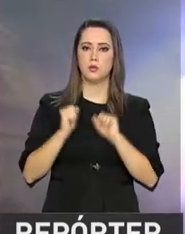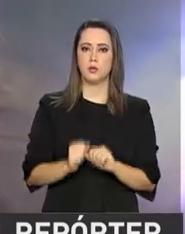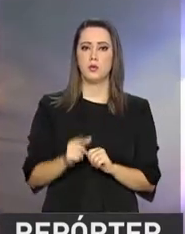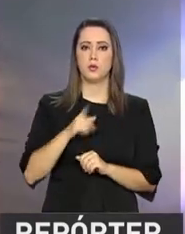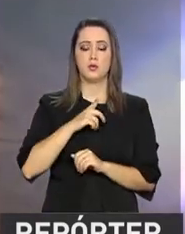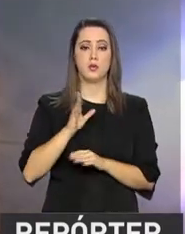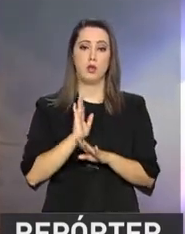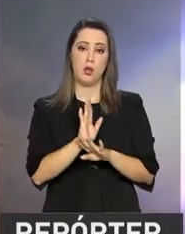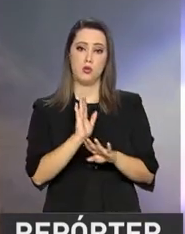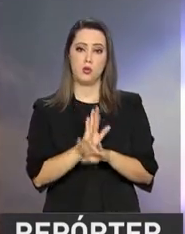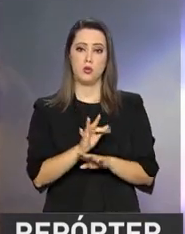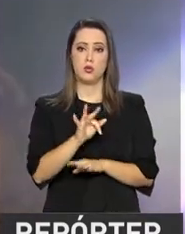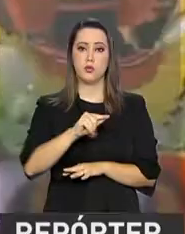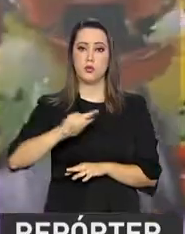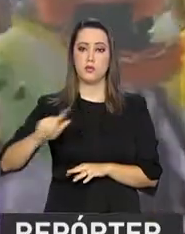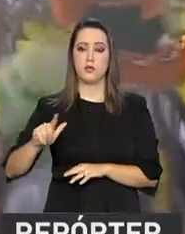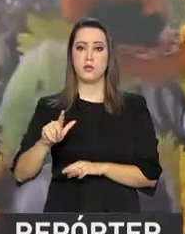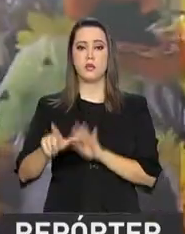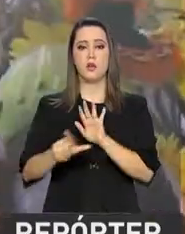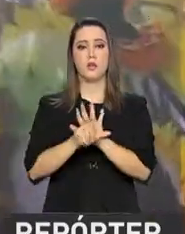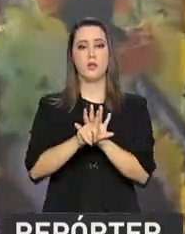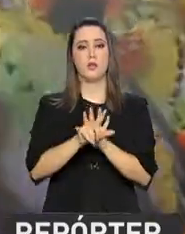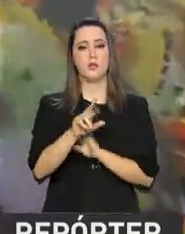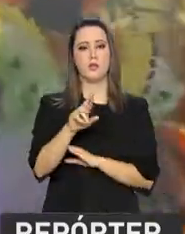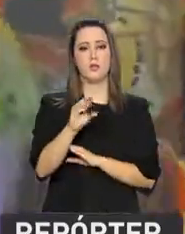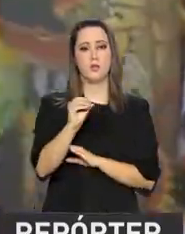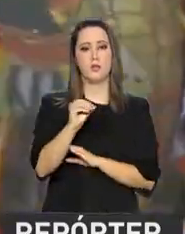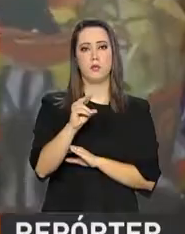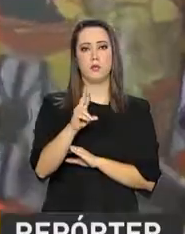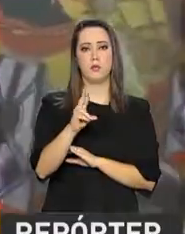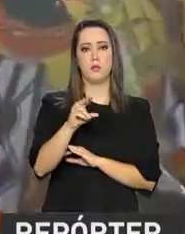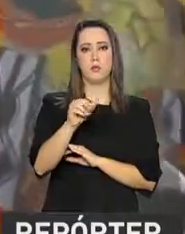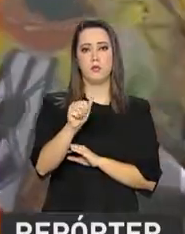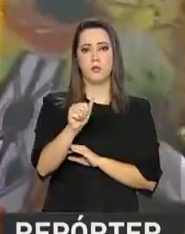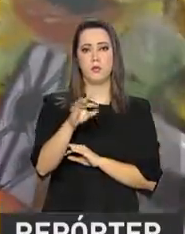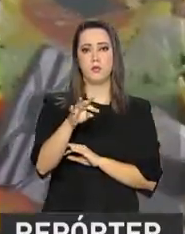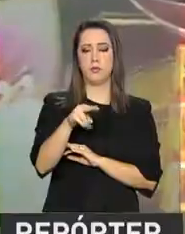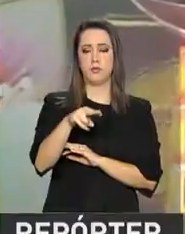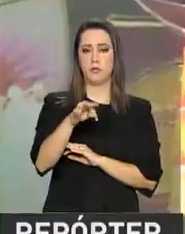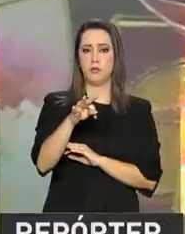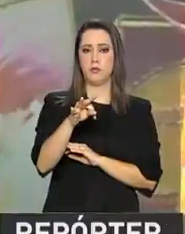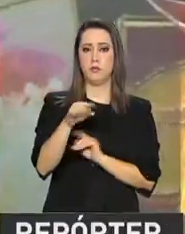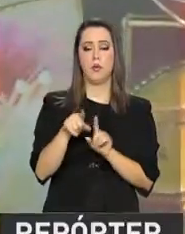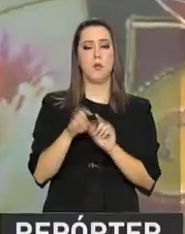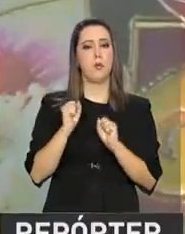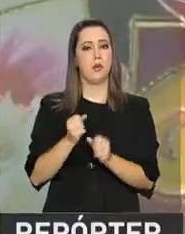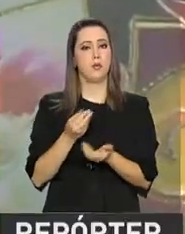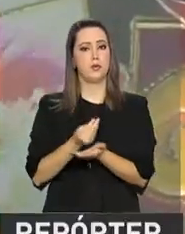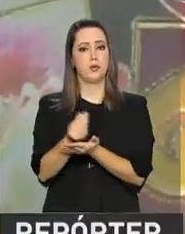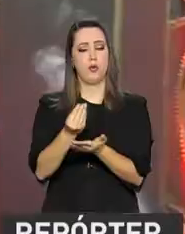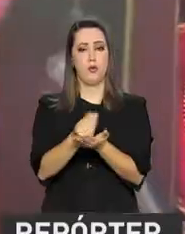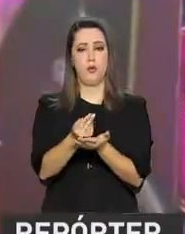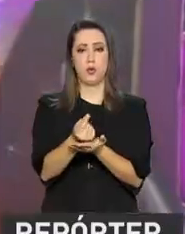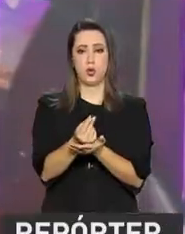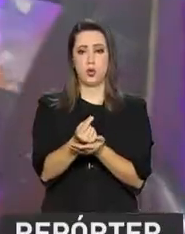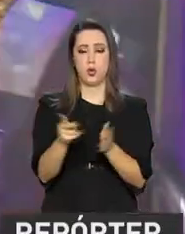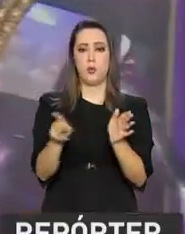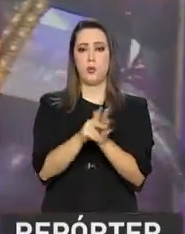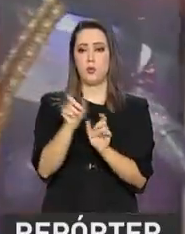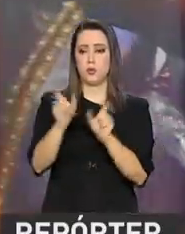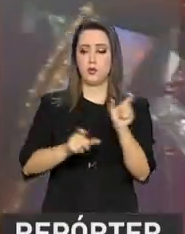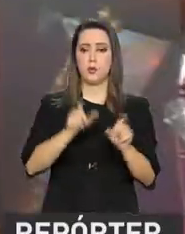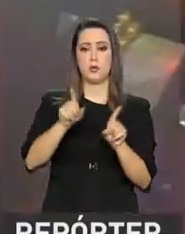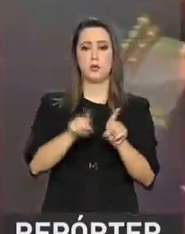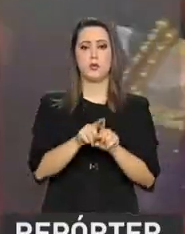contar com o incentivo fiscal da lei rouanet com isso as escolas de samba do rio podem receber doações de pessoas físicas e